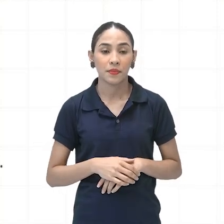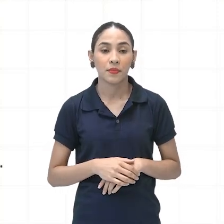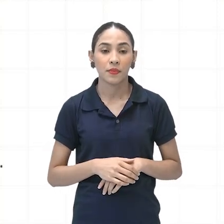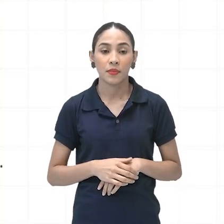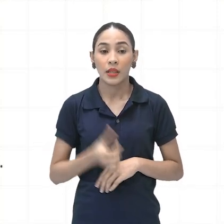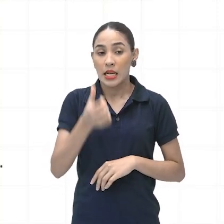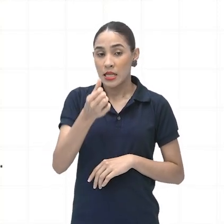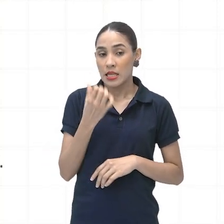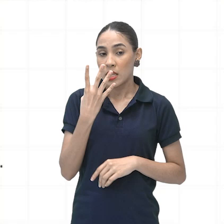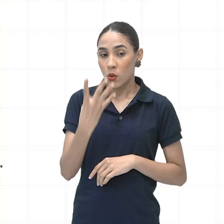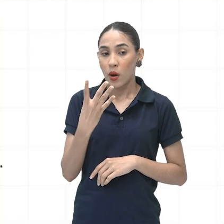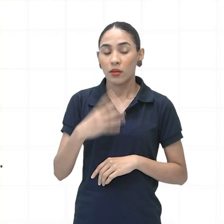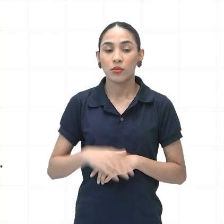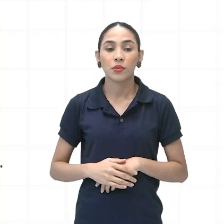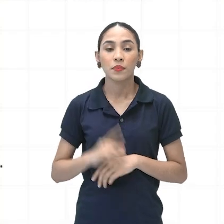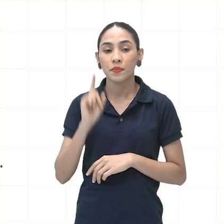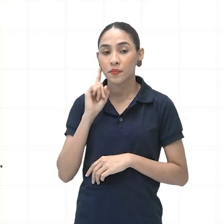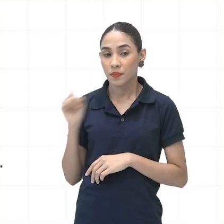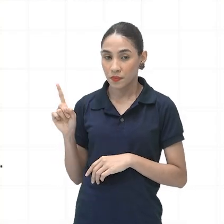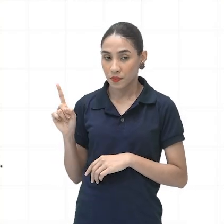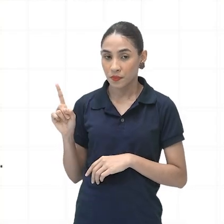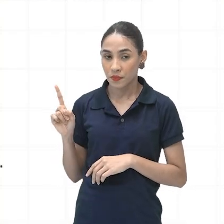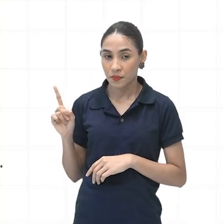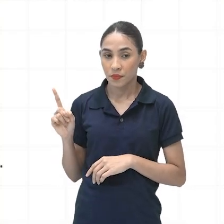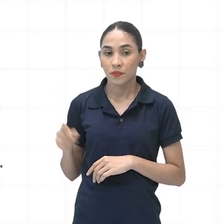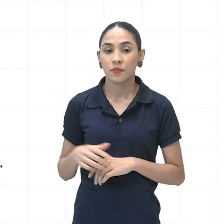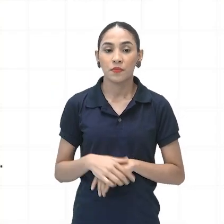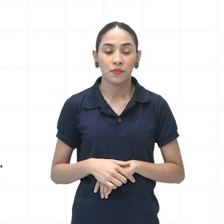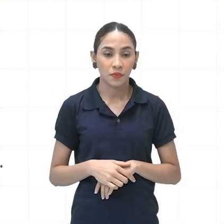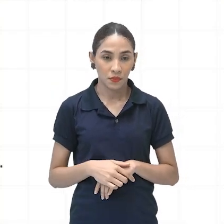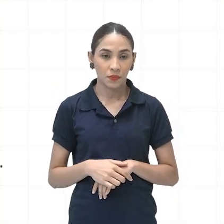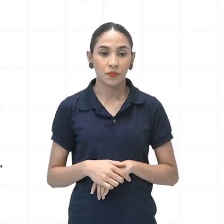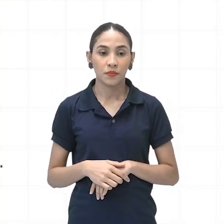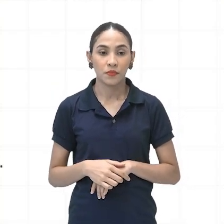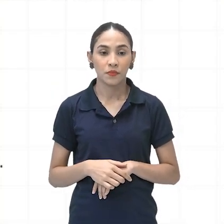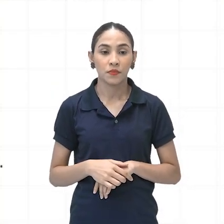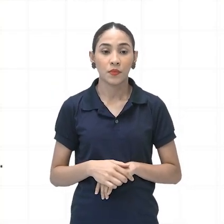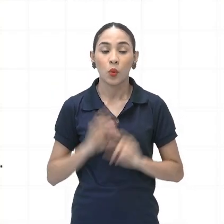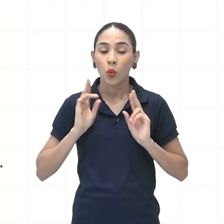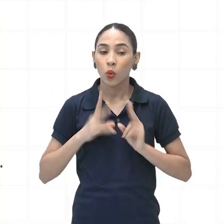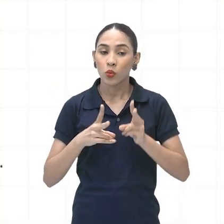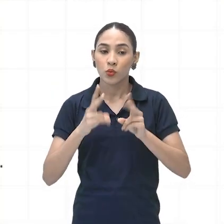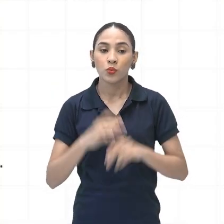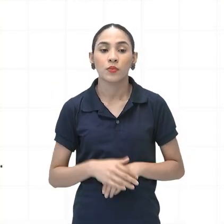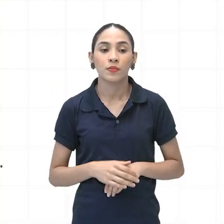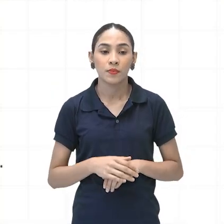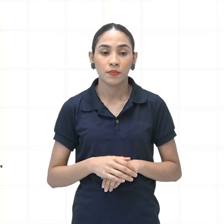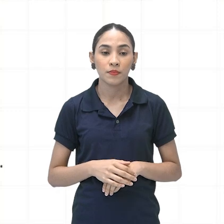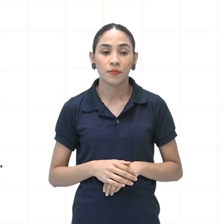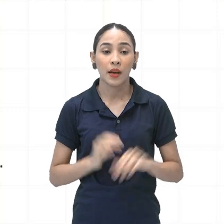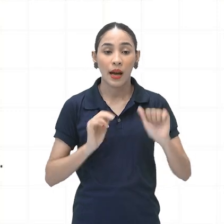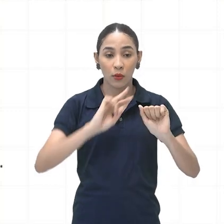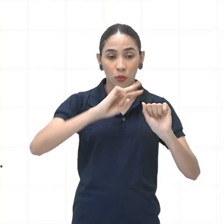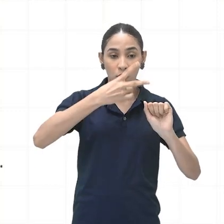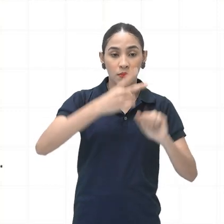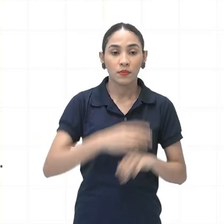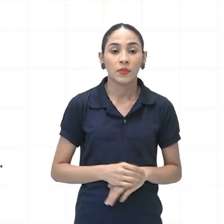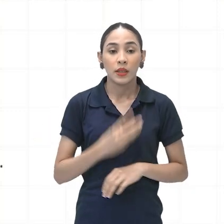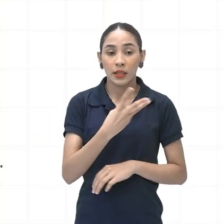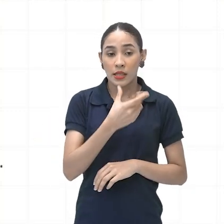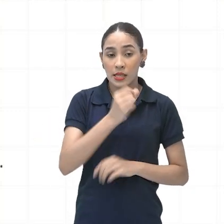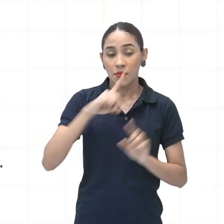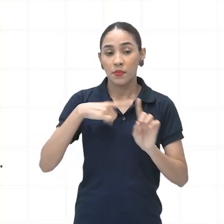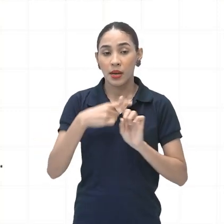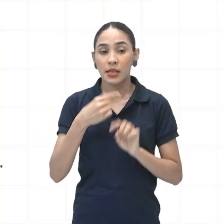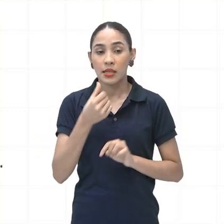Mais 8 ao quadrado, 8 vezes 8, então dá 64. Continuo resolvendo essa conta. 36